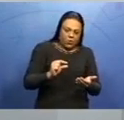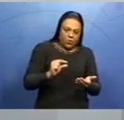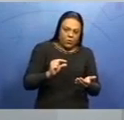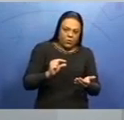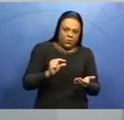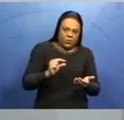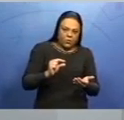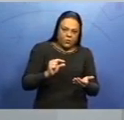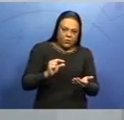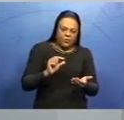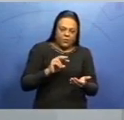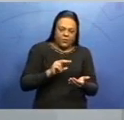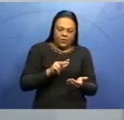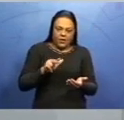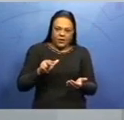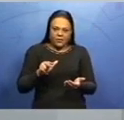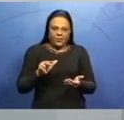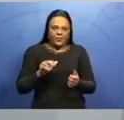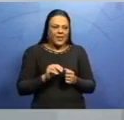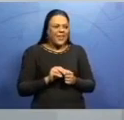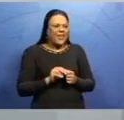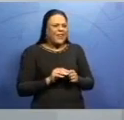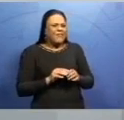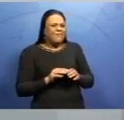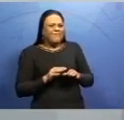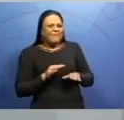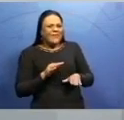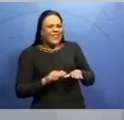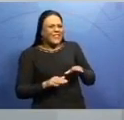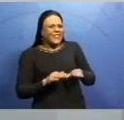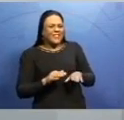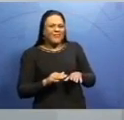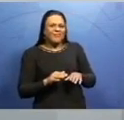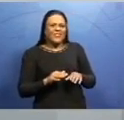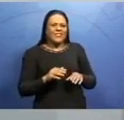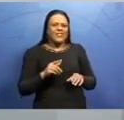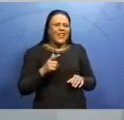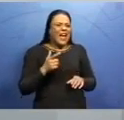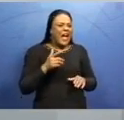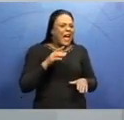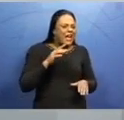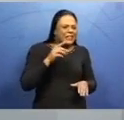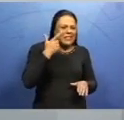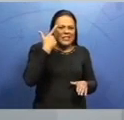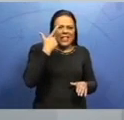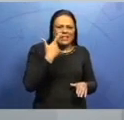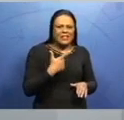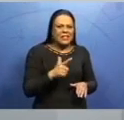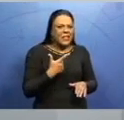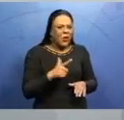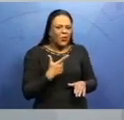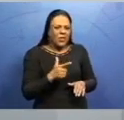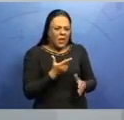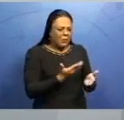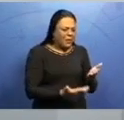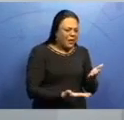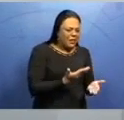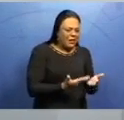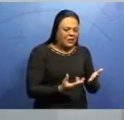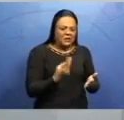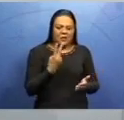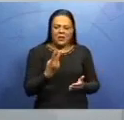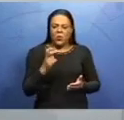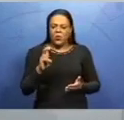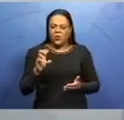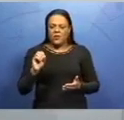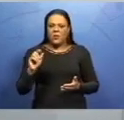capacidade. Que nem sempre é fácil você ter uma balança ali para colocar 250 gramas. Então,